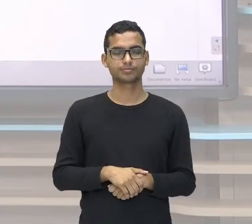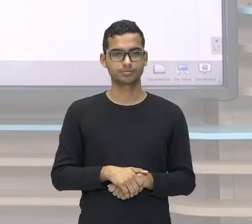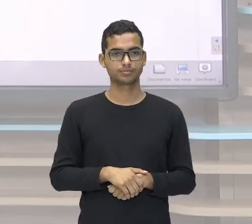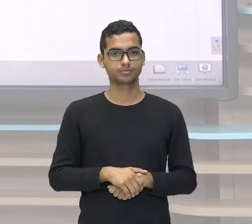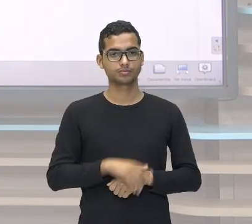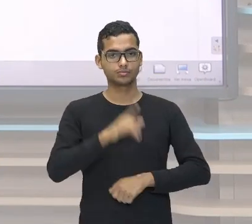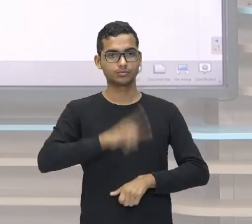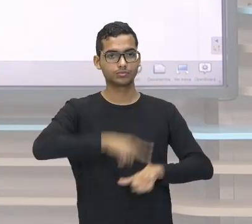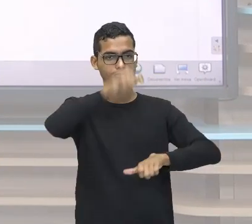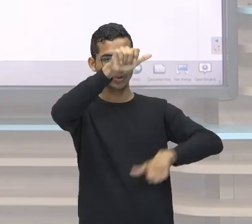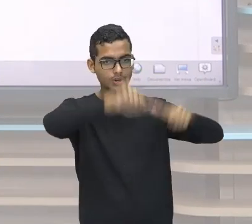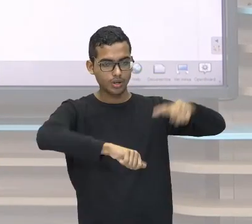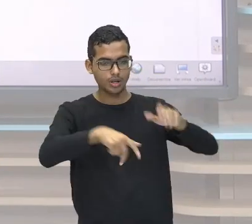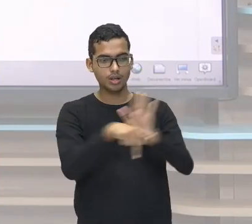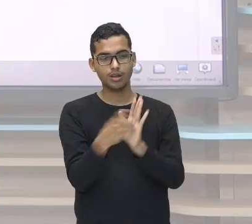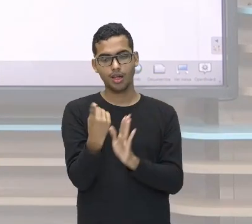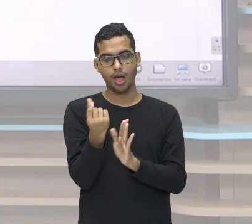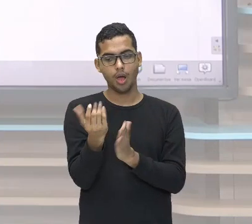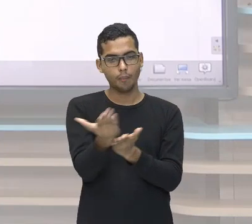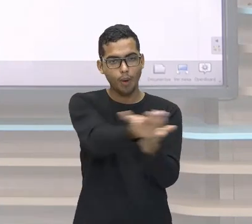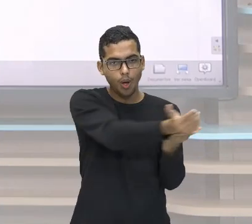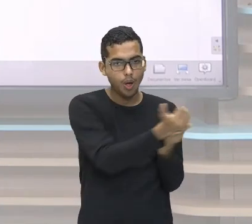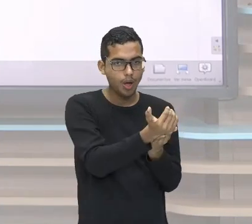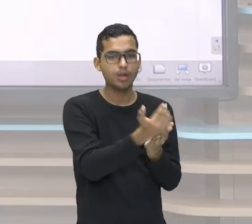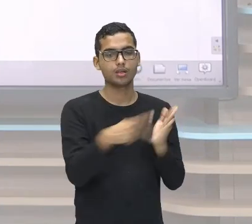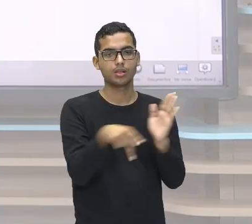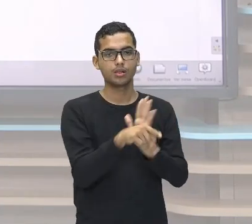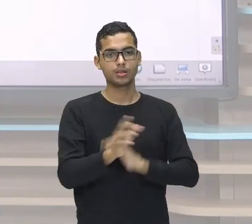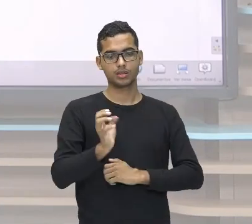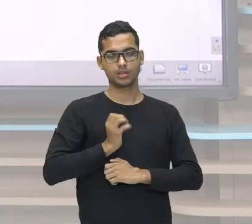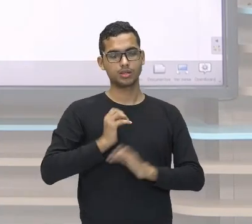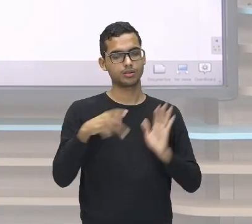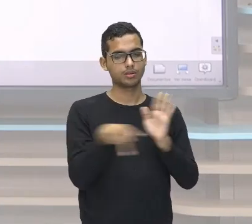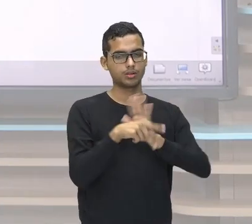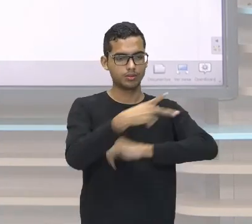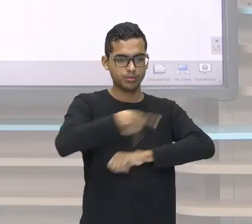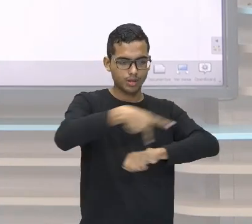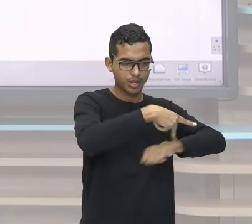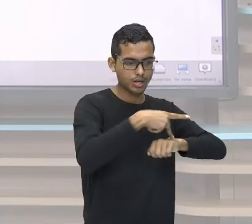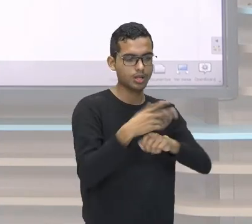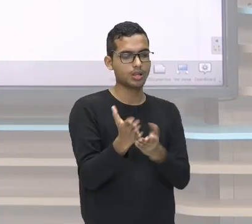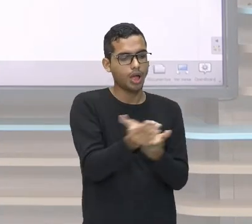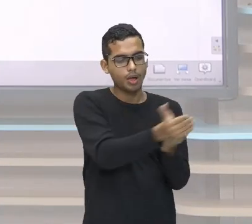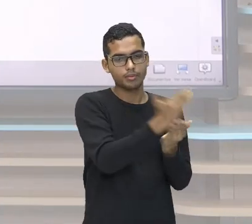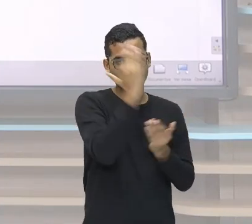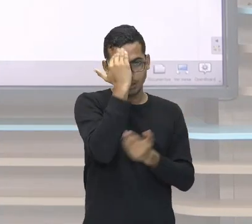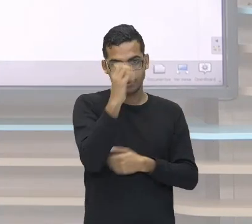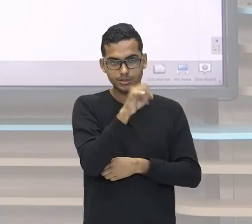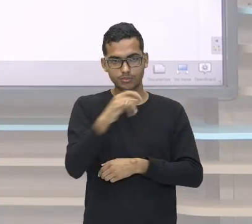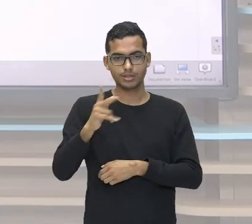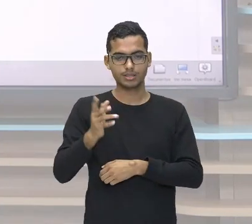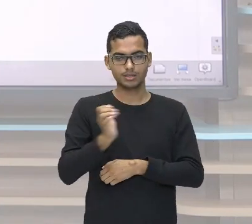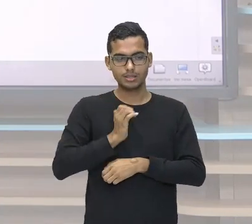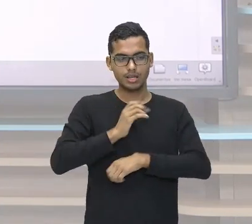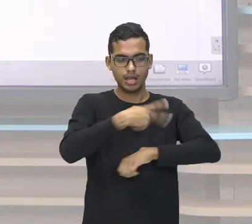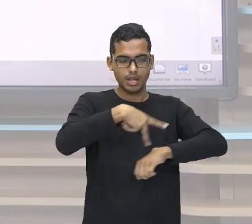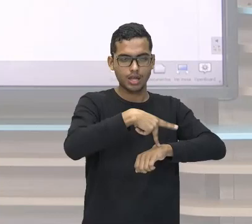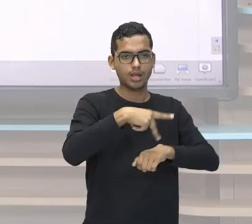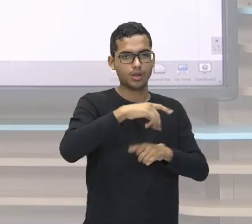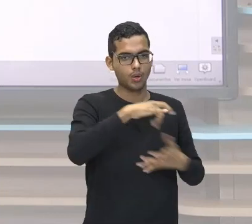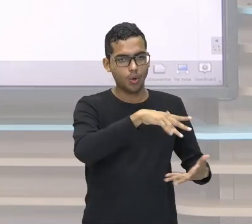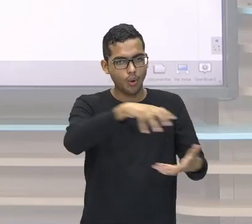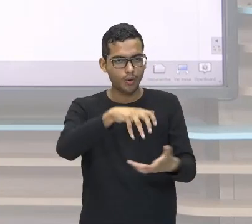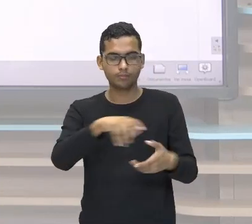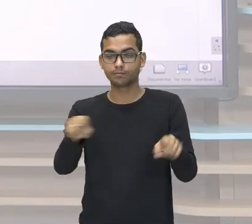a régua do produto interno bruto, que é o que mede a riqueza dos países ao redor do mundo, tá bom? A gente vai falar um pouquinho sobre alguns